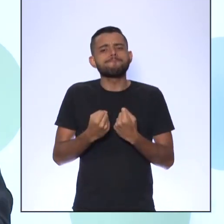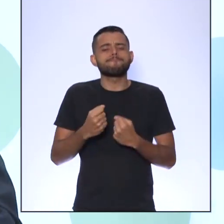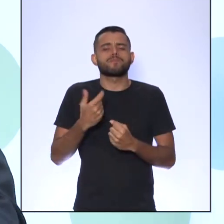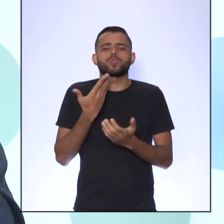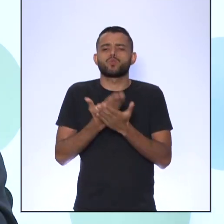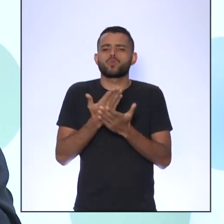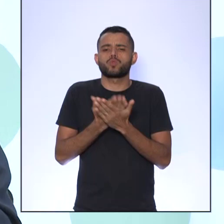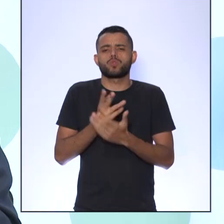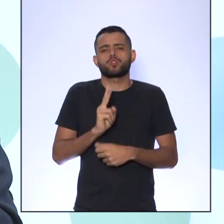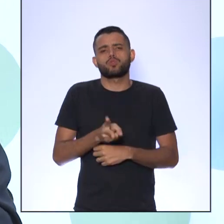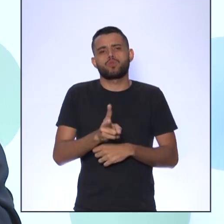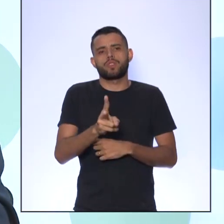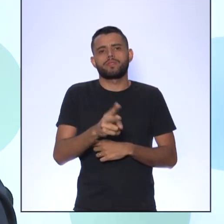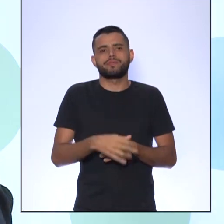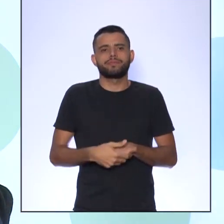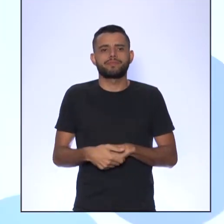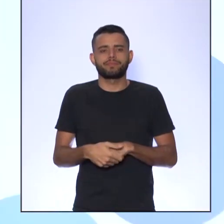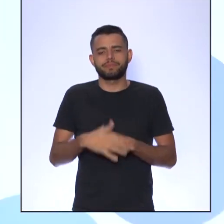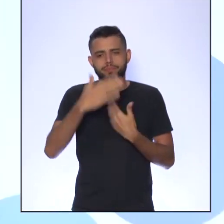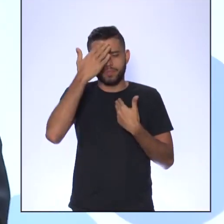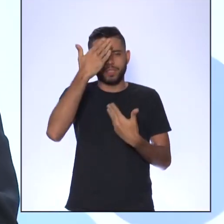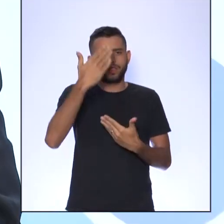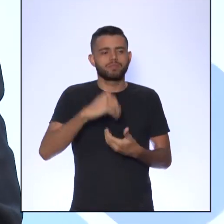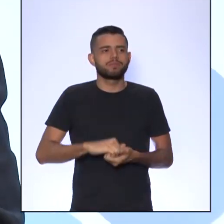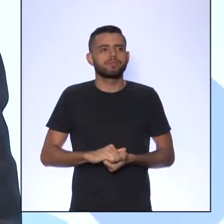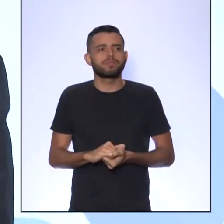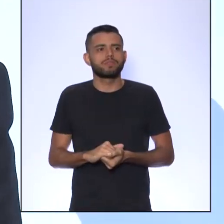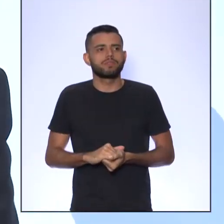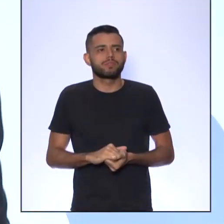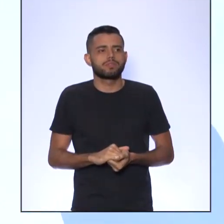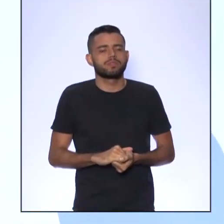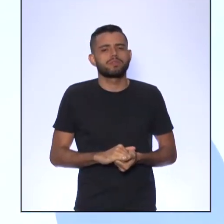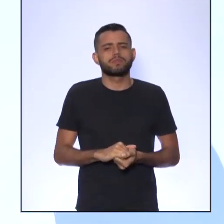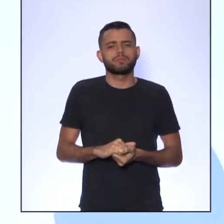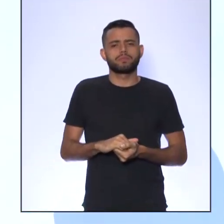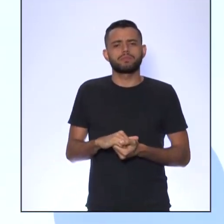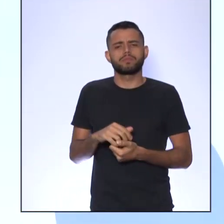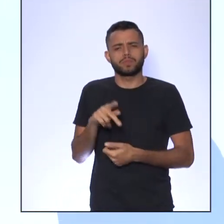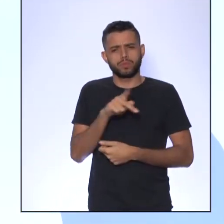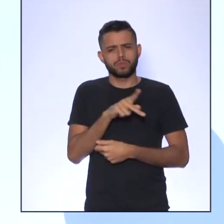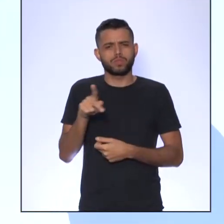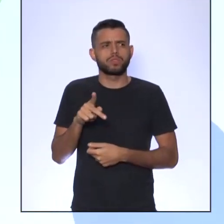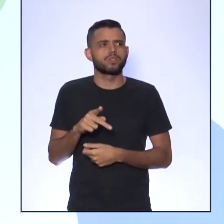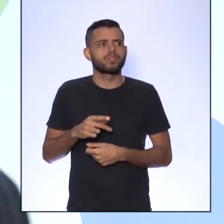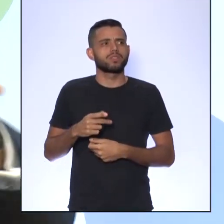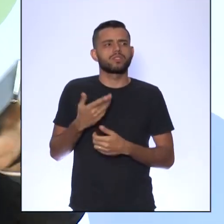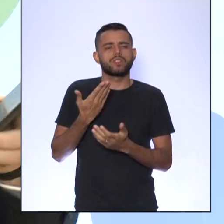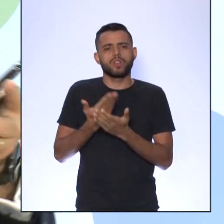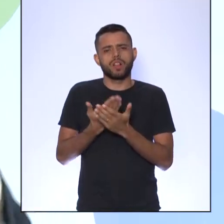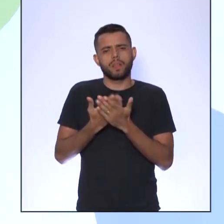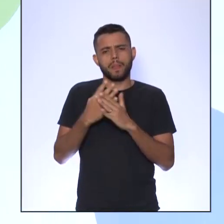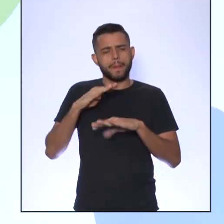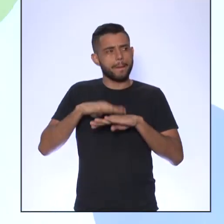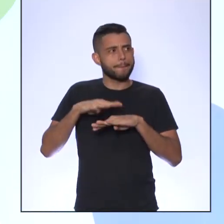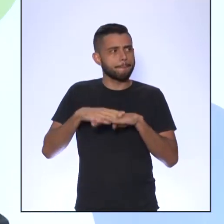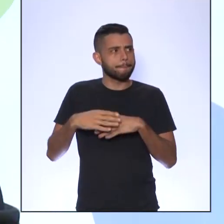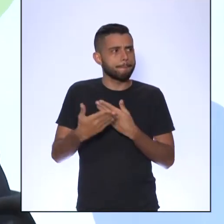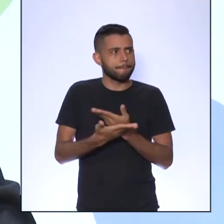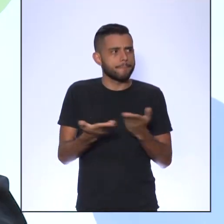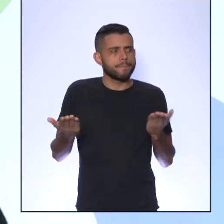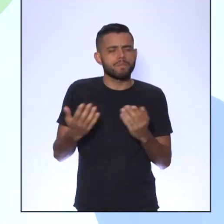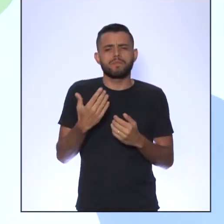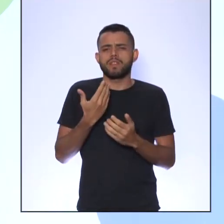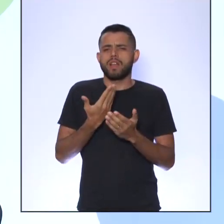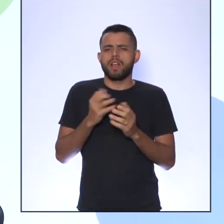apesar dessa distância. Muito obrigado, Cláudio. Enquanto o professor Seide, que foi o professor que deu aula de matemática para vocês agora, uma aula super